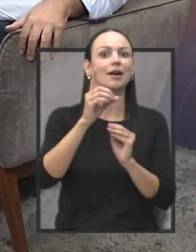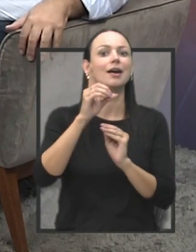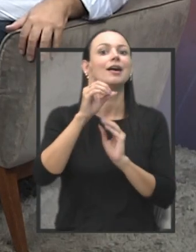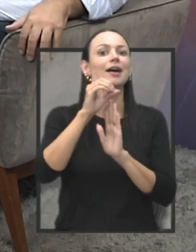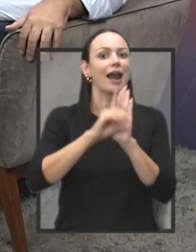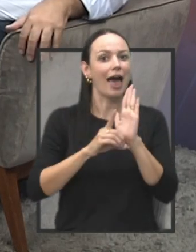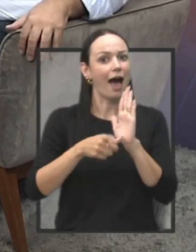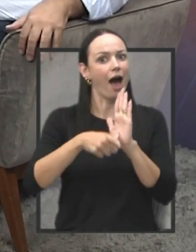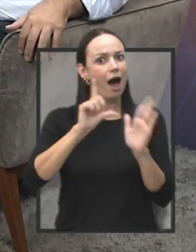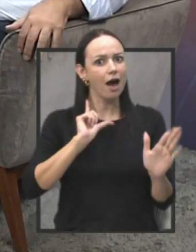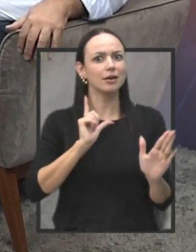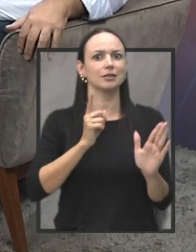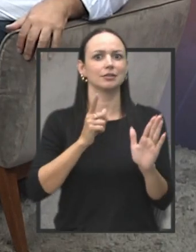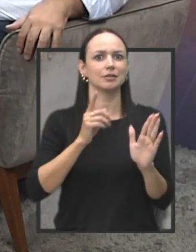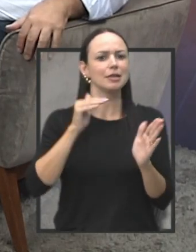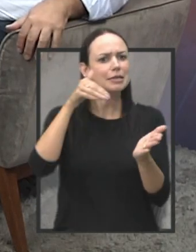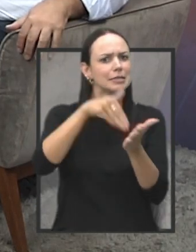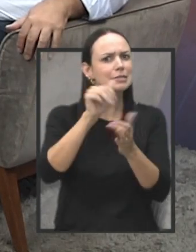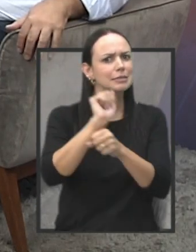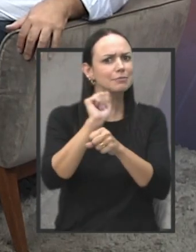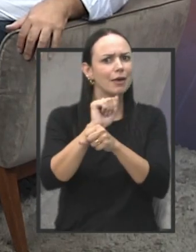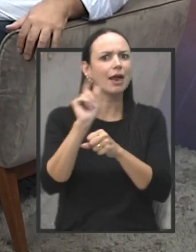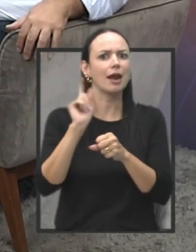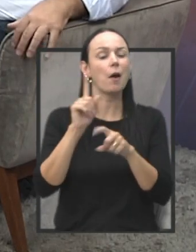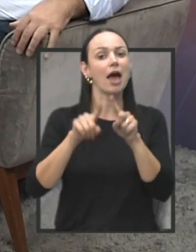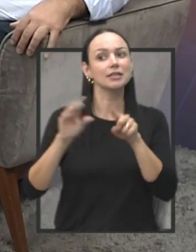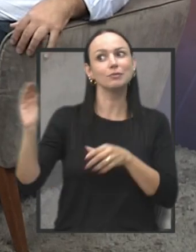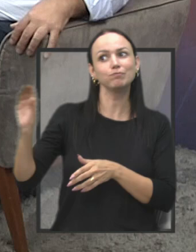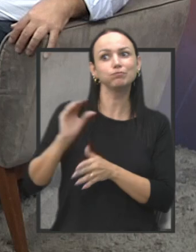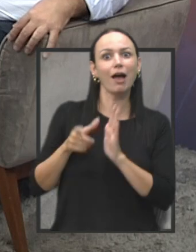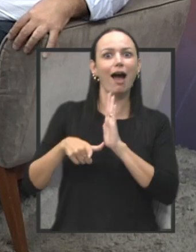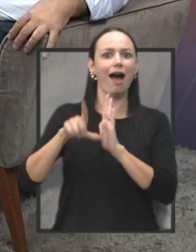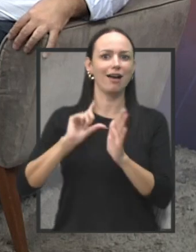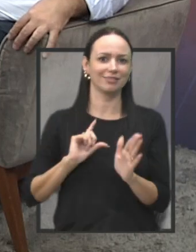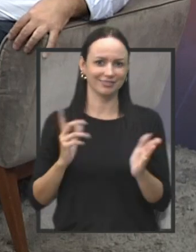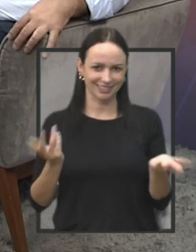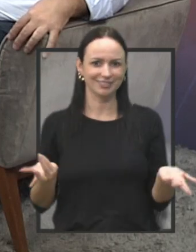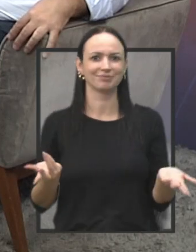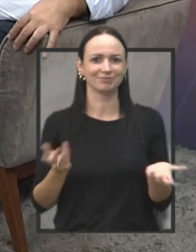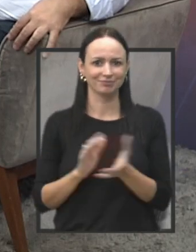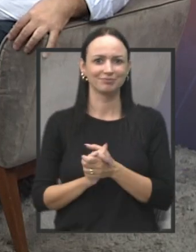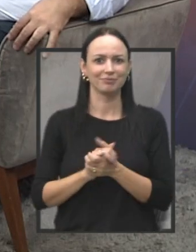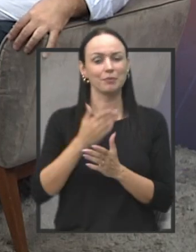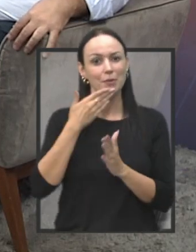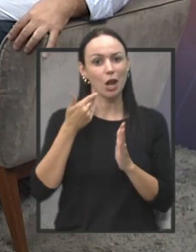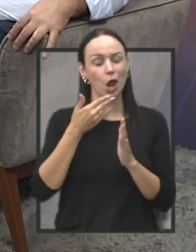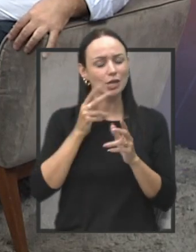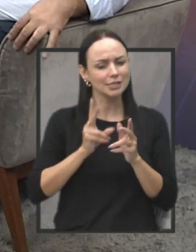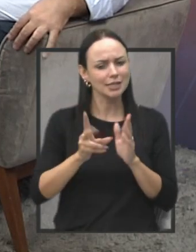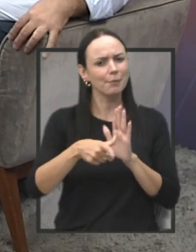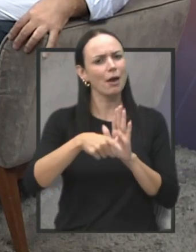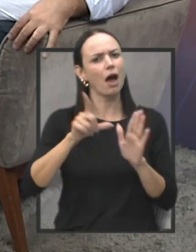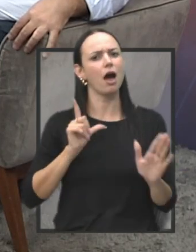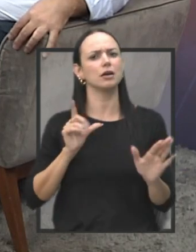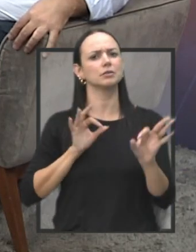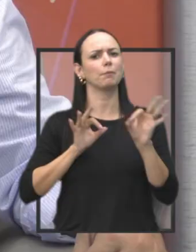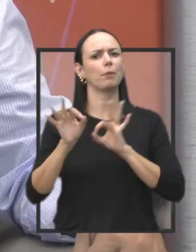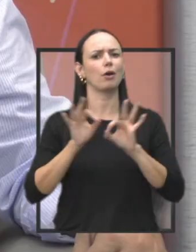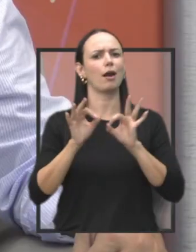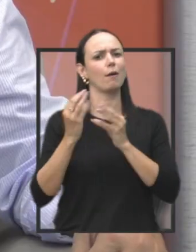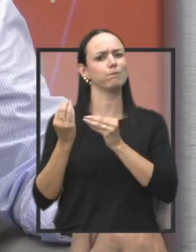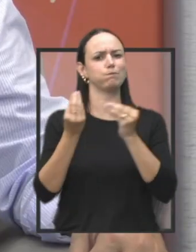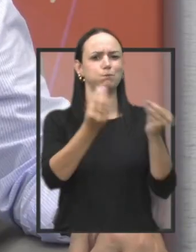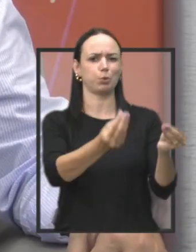última hora, já às vezes até recebe a restituição antes, então é sempre bom se antecipando. É sempre bom, sem